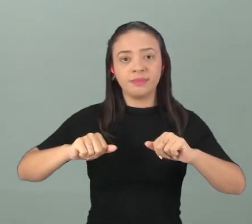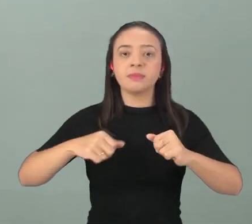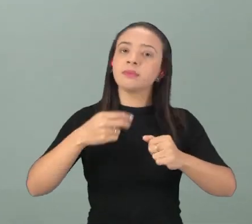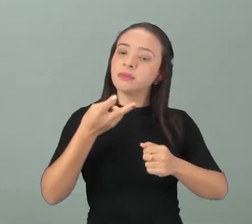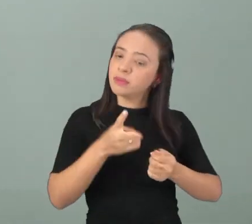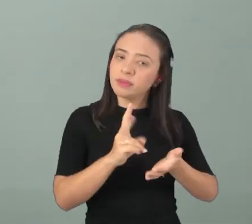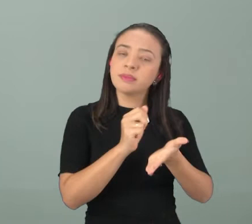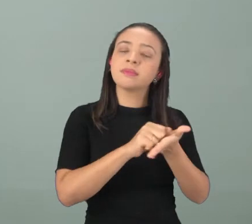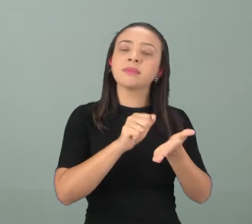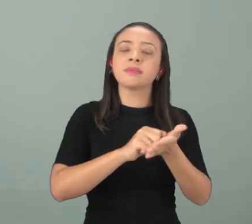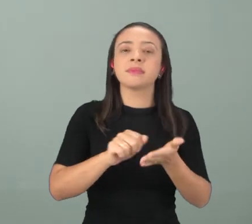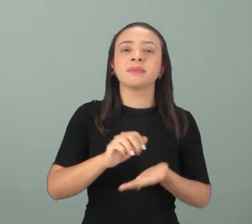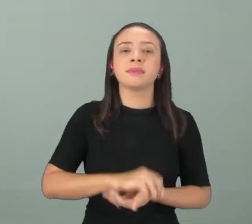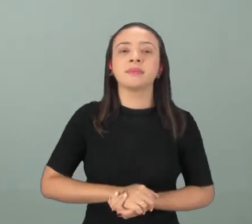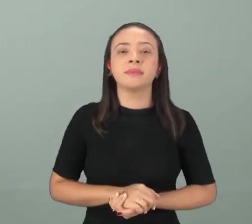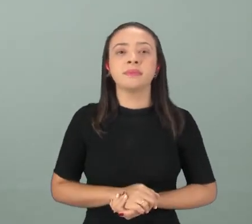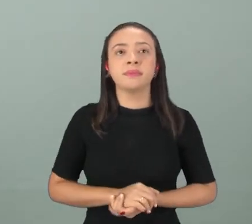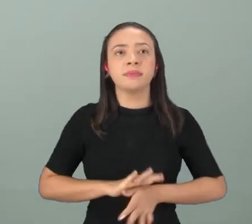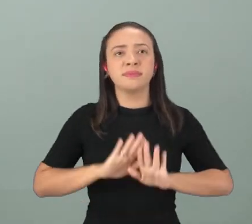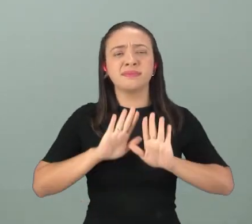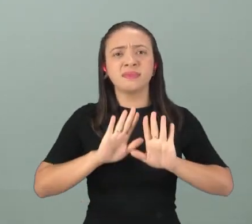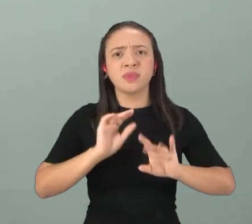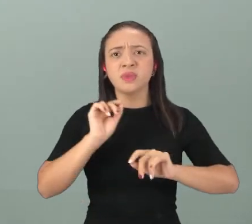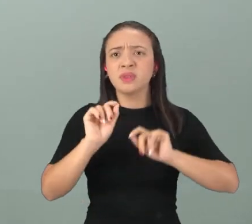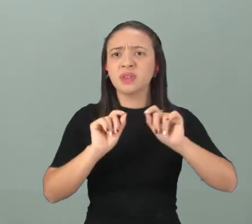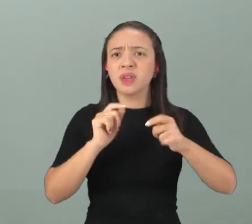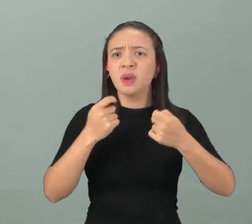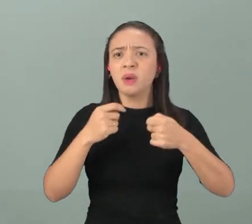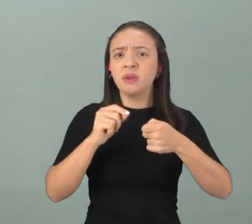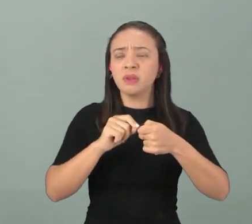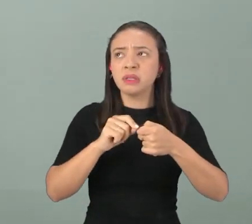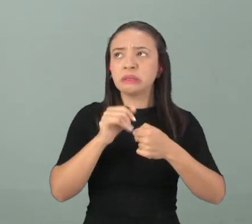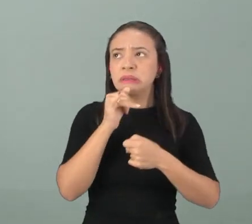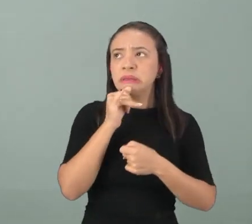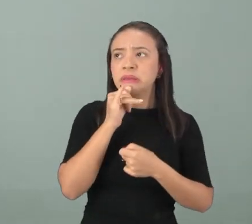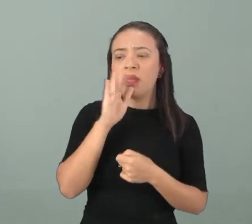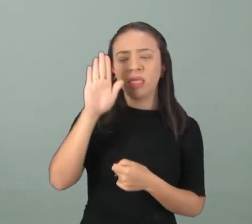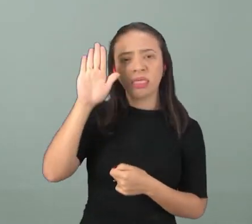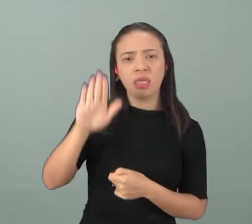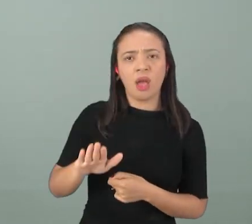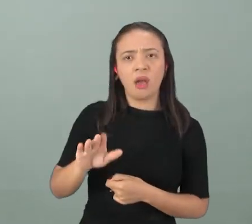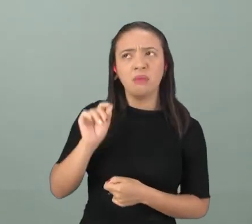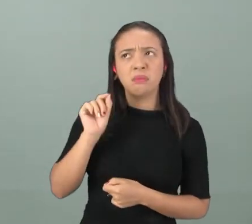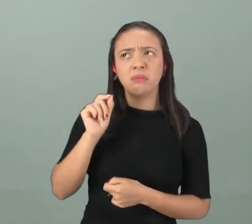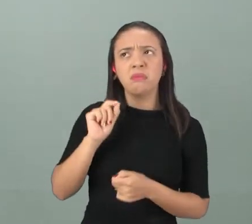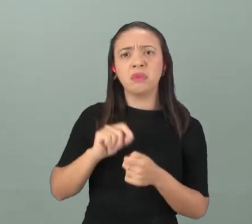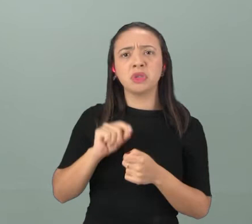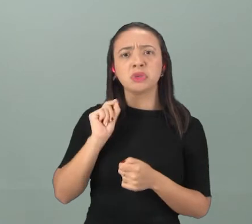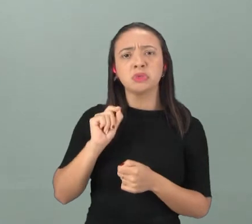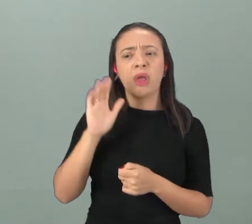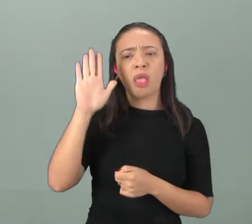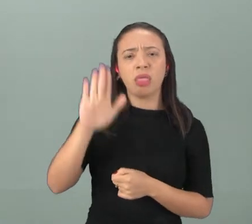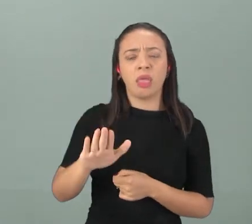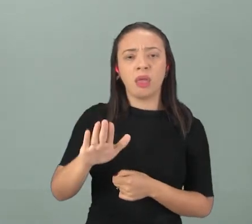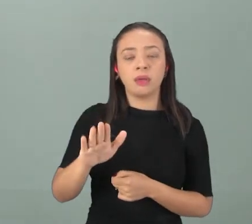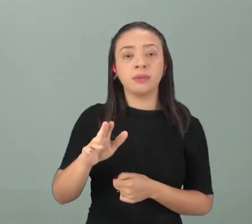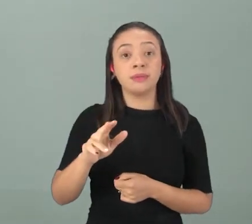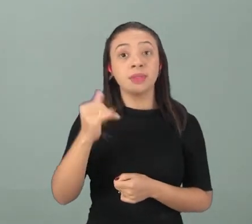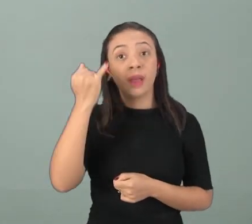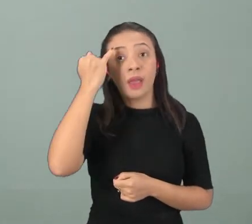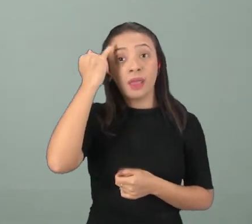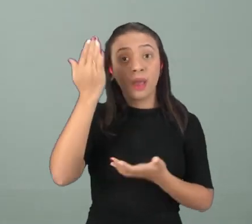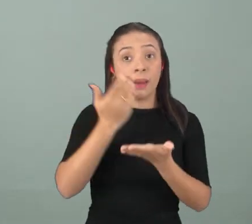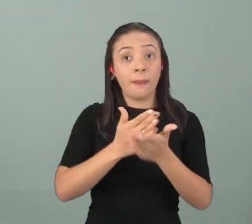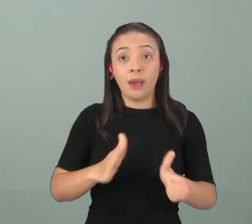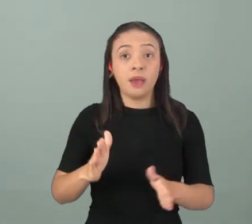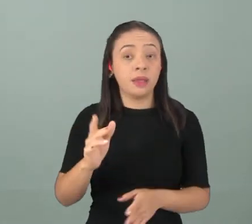escrevendo. Mas o que será que eu vou fazer à tarde? Esse suspense, essa ideia inacabada, eu